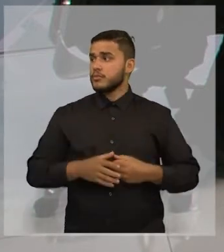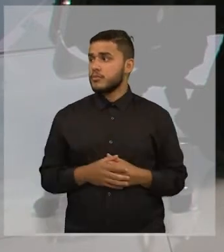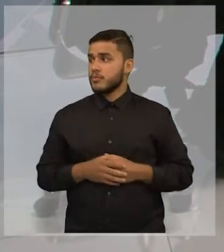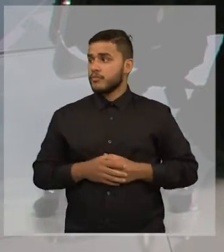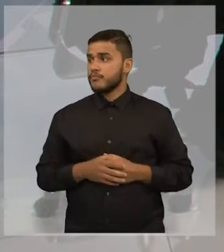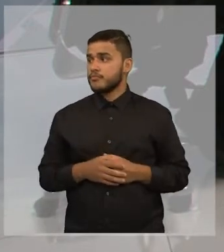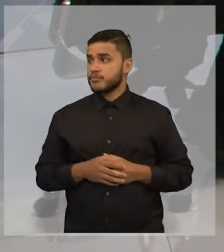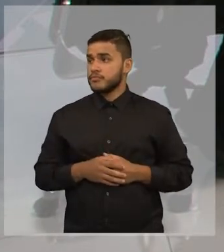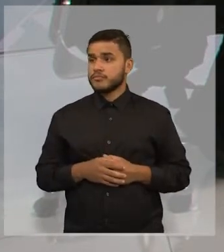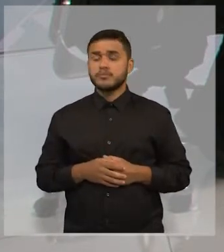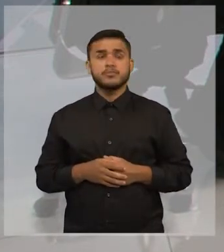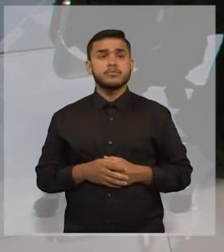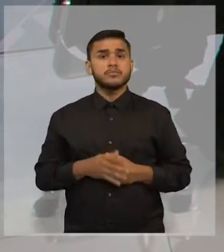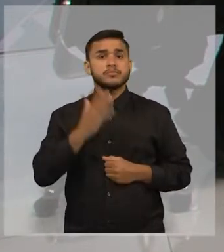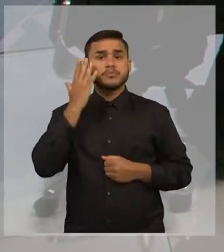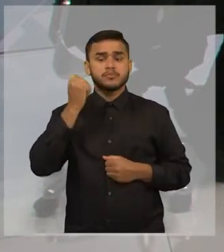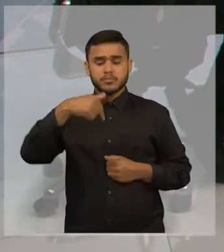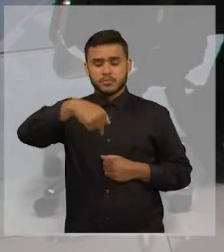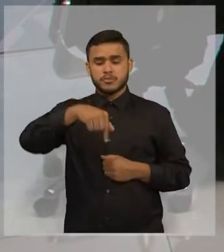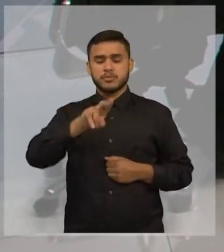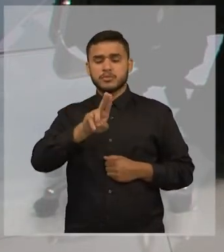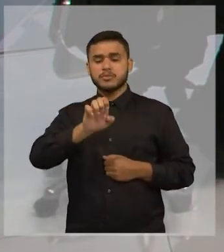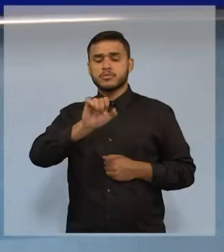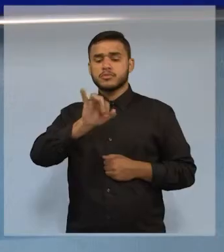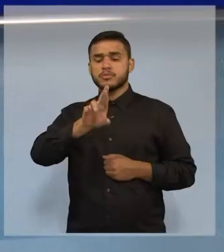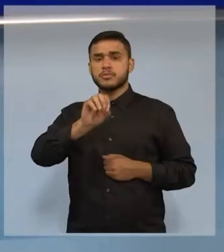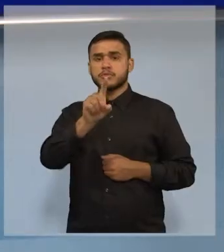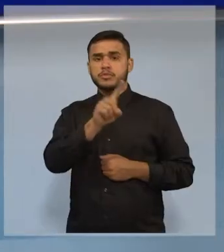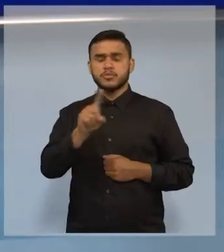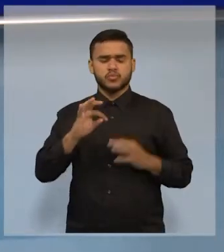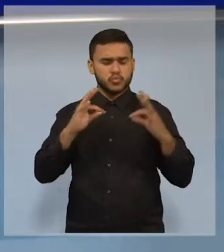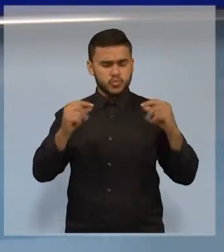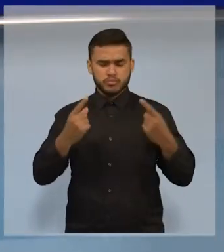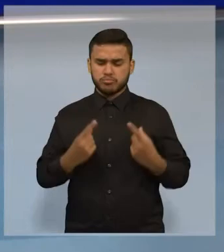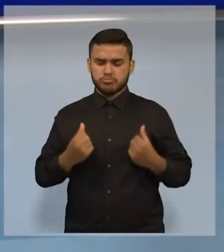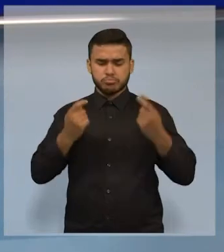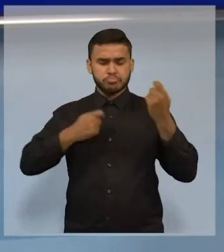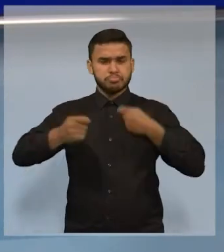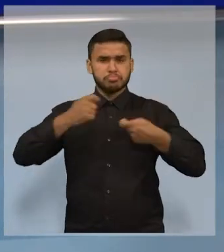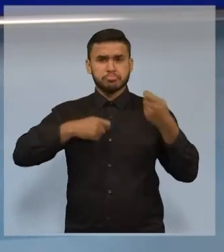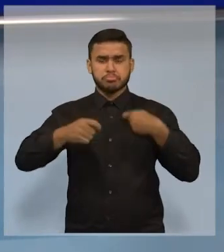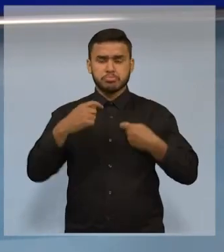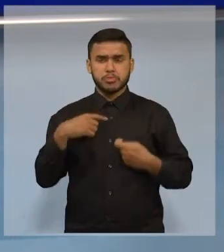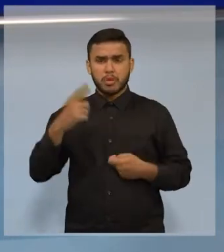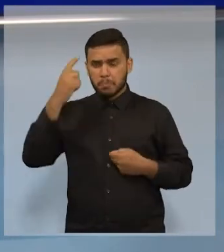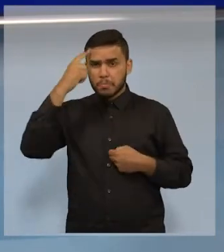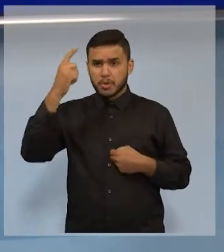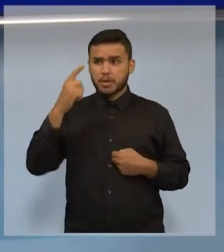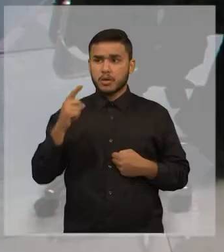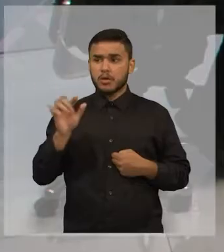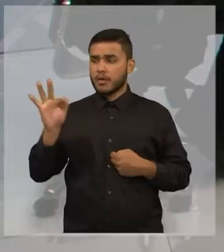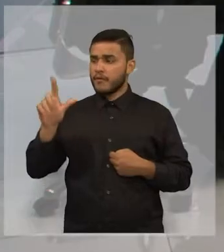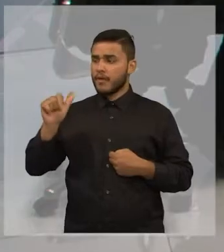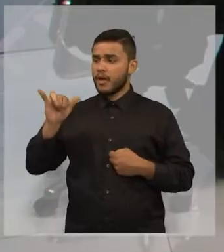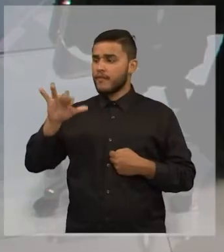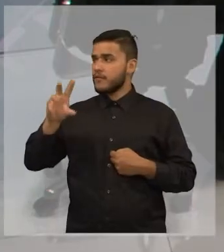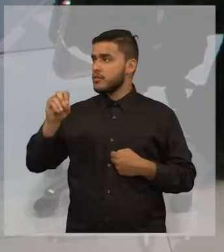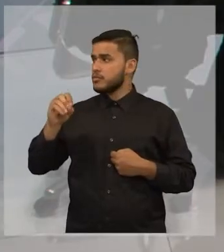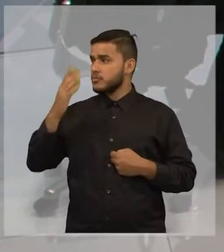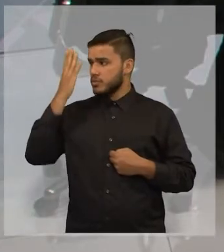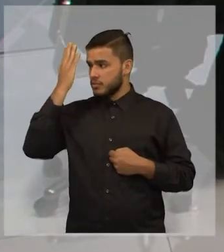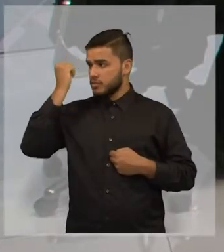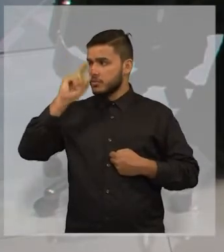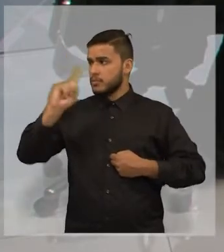devia pegar o dinheiro e devolver? Era isso? Não sei, parece que o Queiroz está assumindo que fez a coisa e dizendo